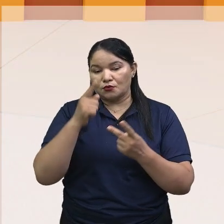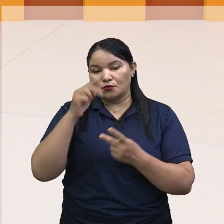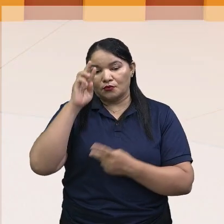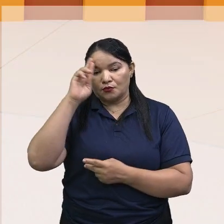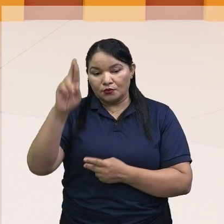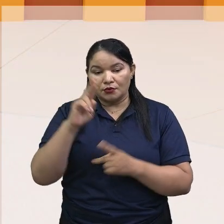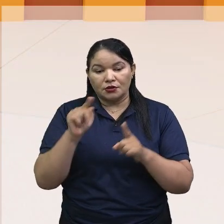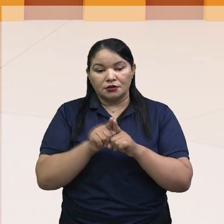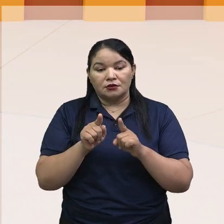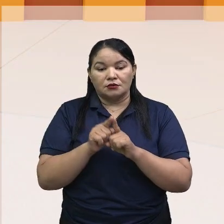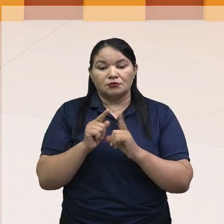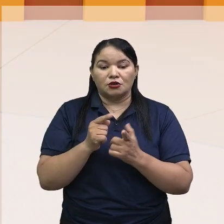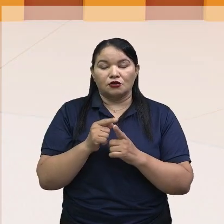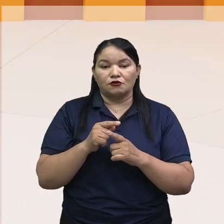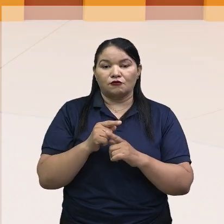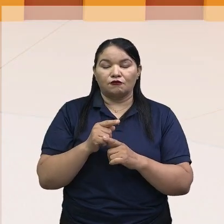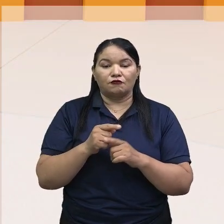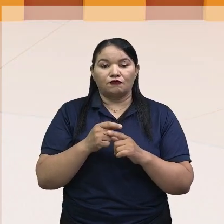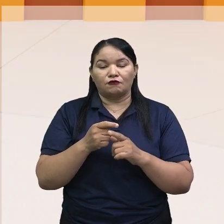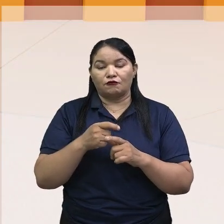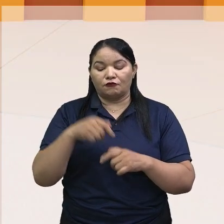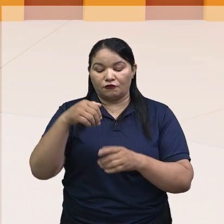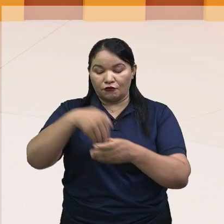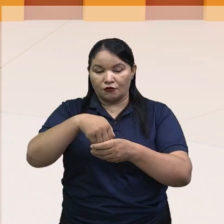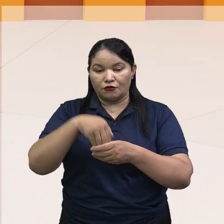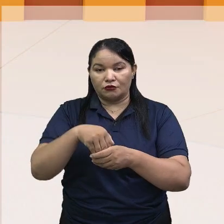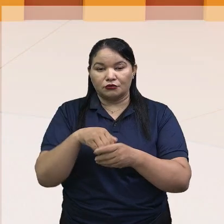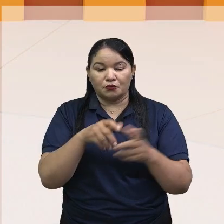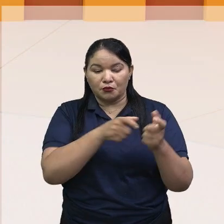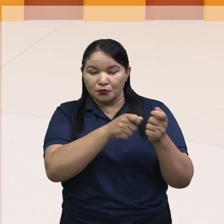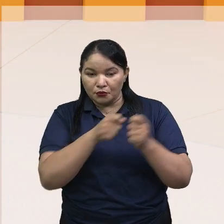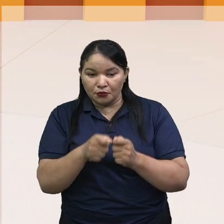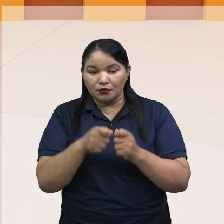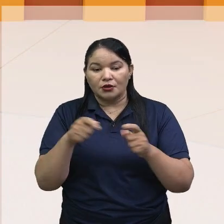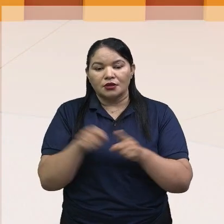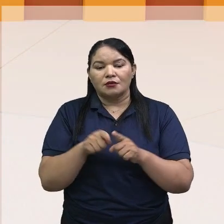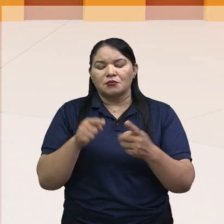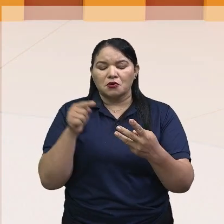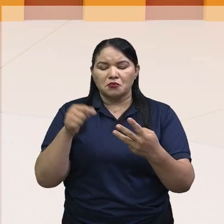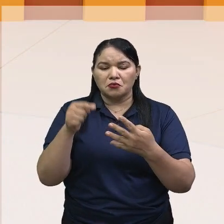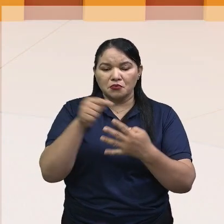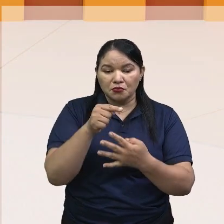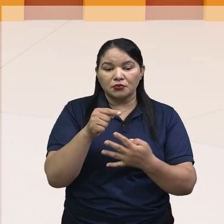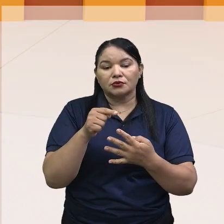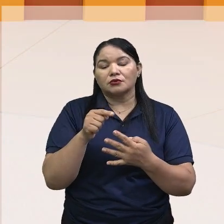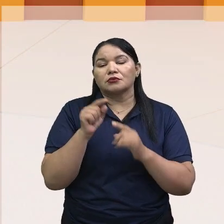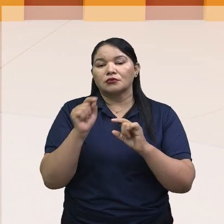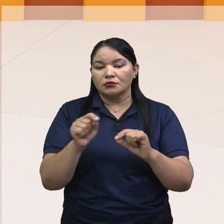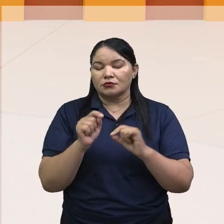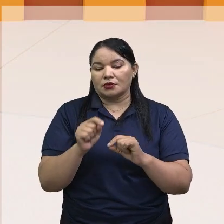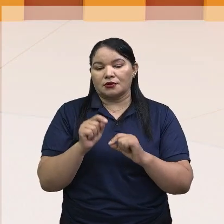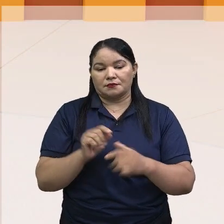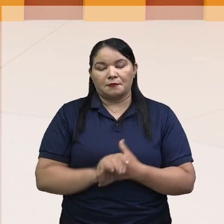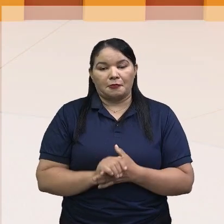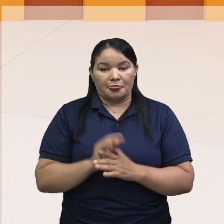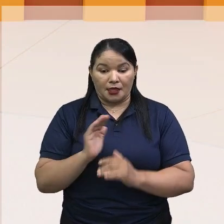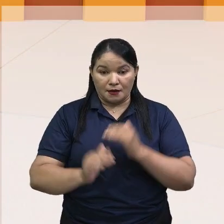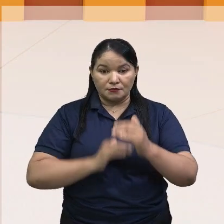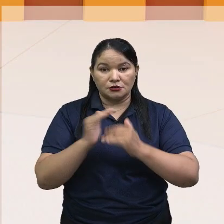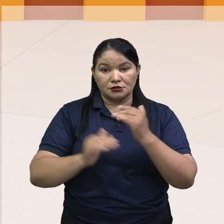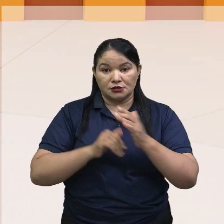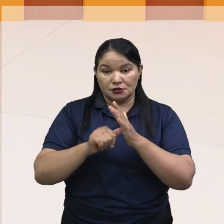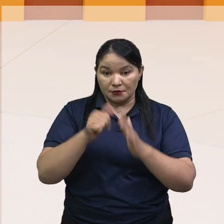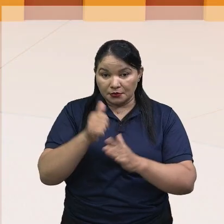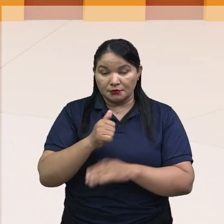de governadores. Mas, afinal de contas, o que são esses termos, né? Quando a gente fala desse processo da